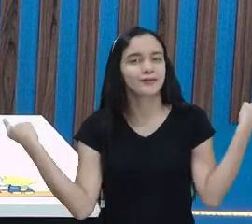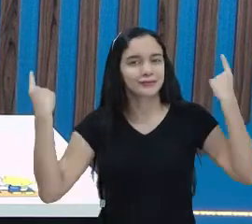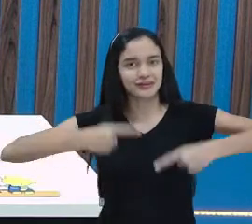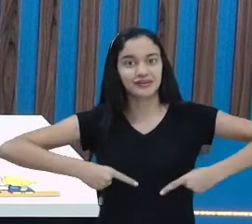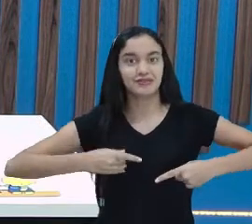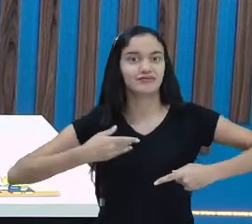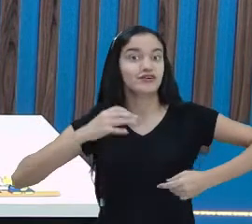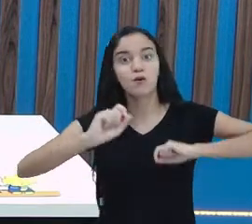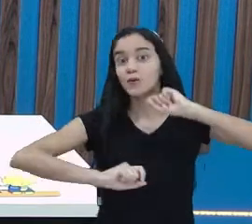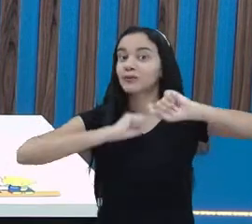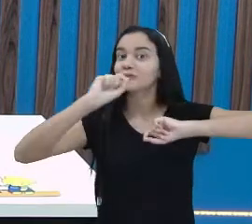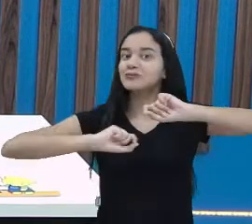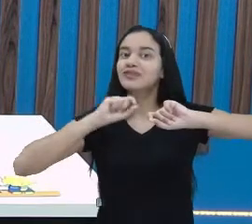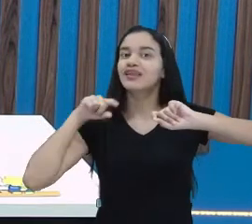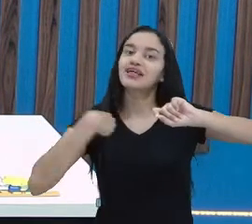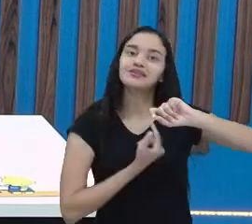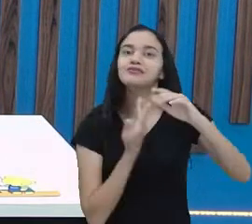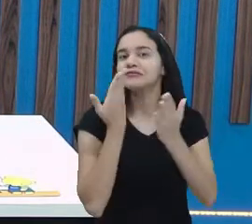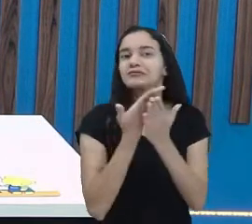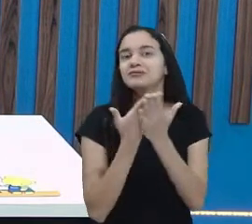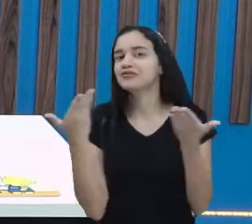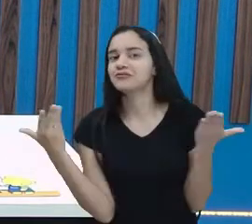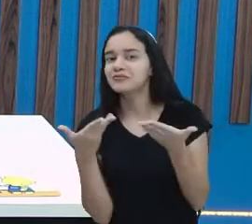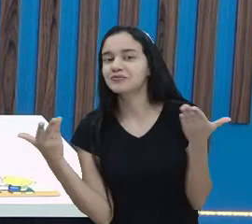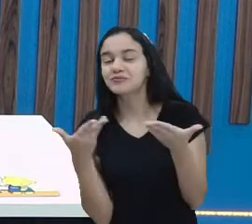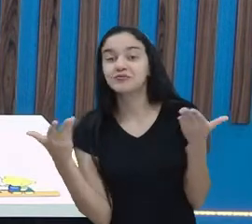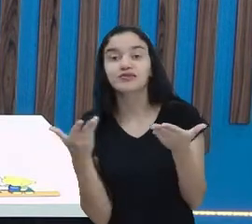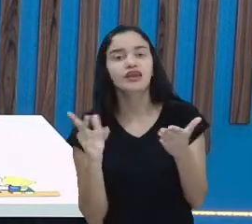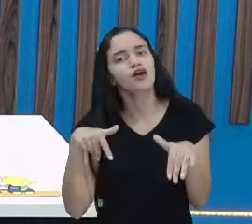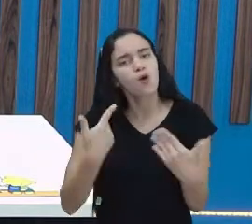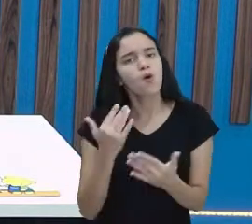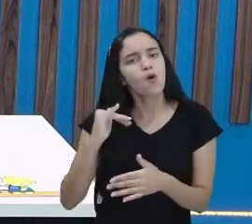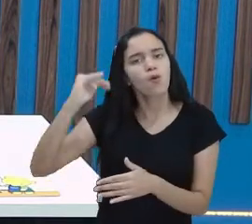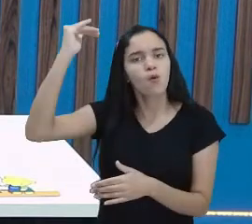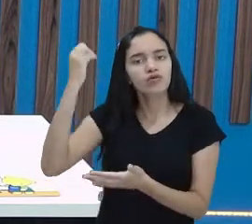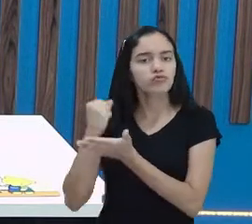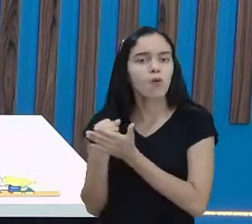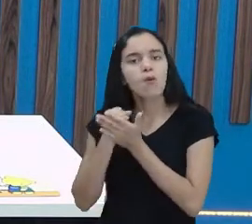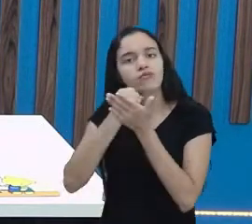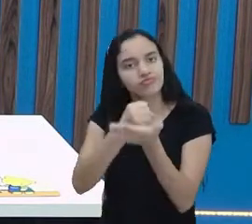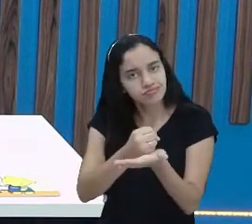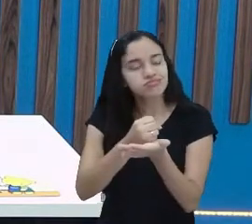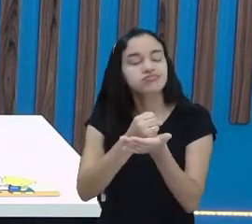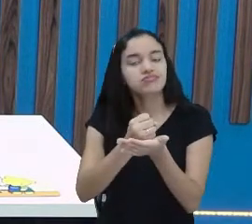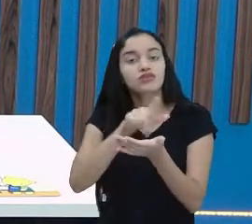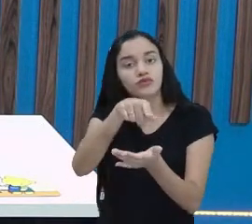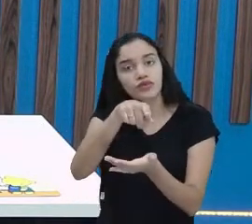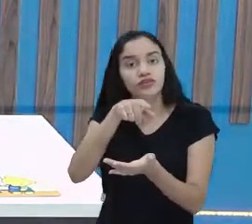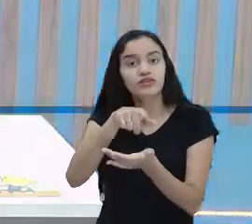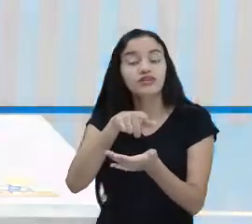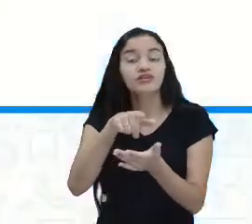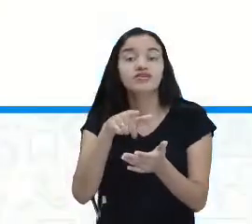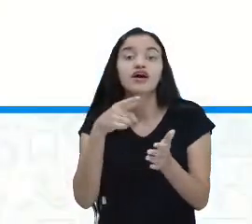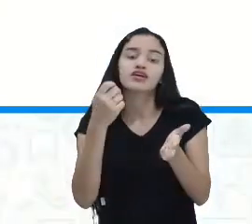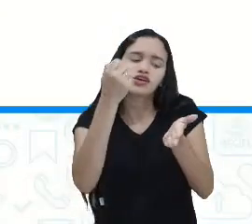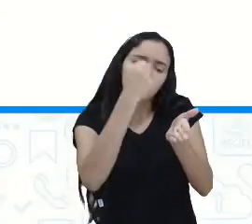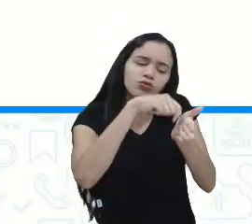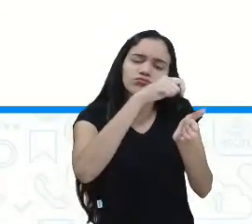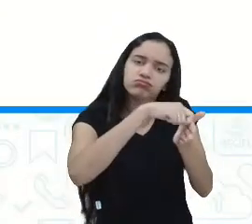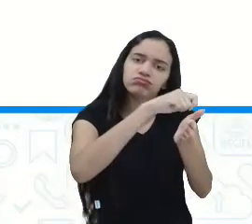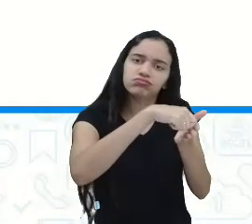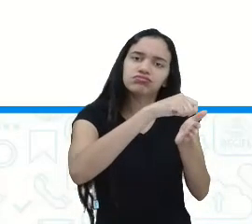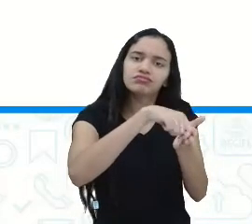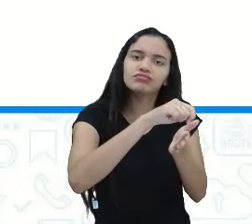certo? Qual é o desafio da nossa aula de hoje? Com a ajuda de um adulto, você vai registrar em seu